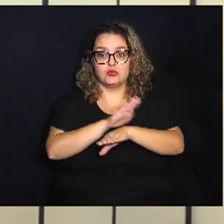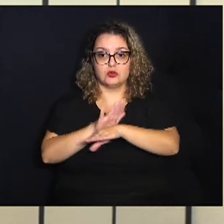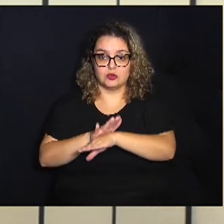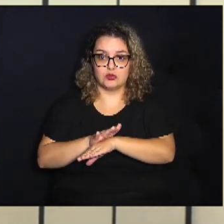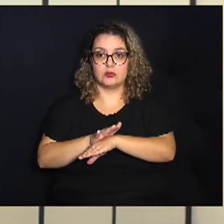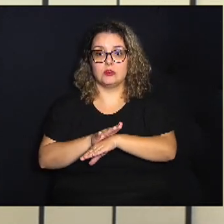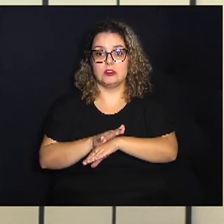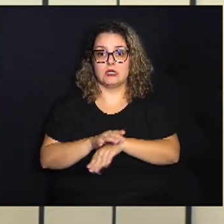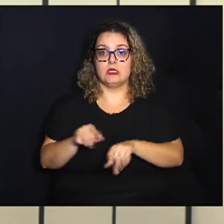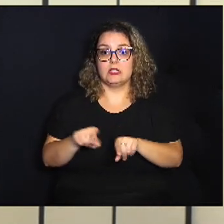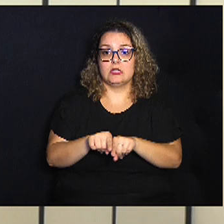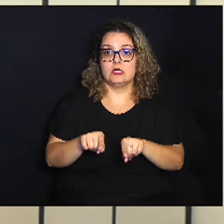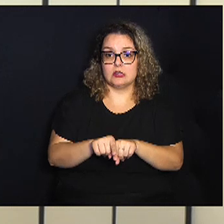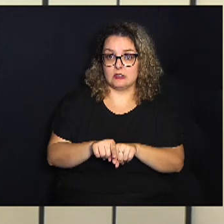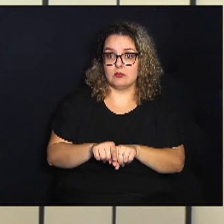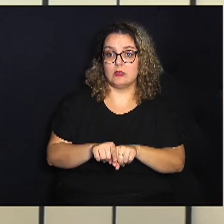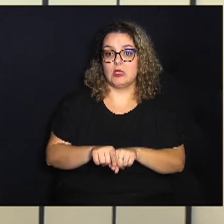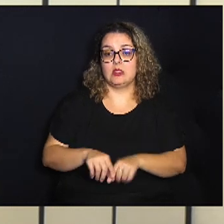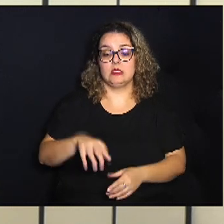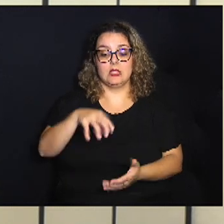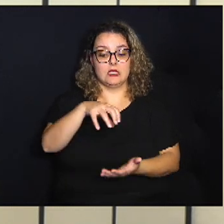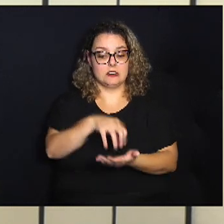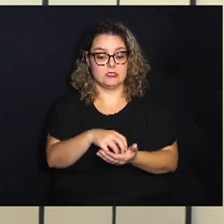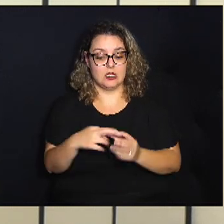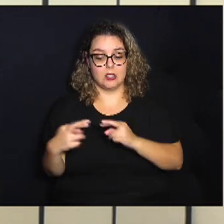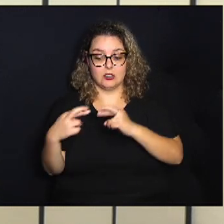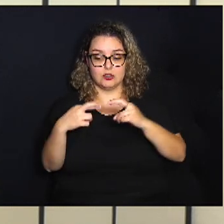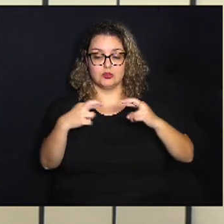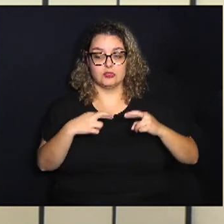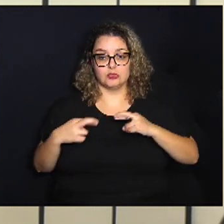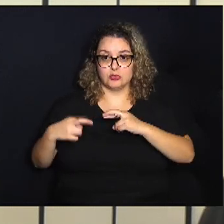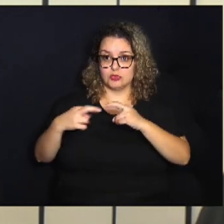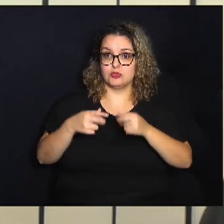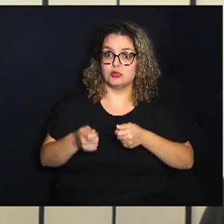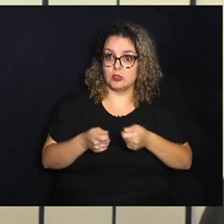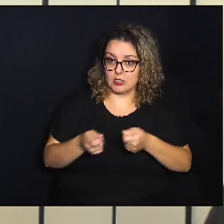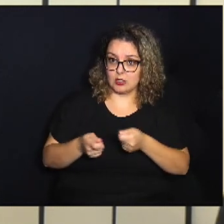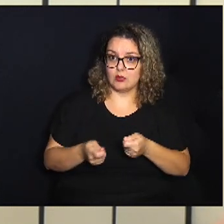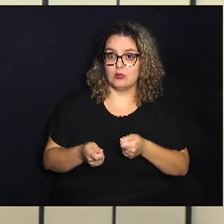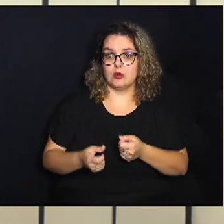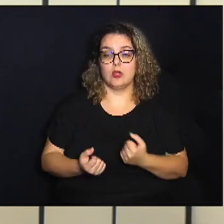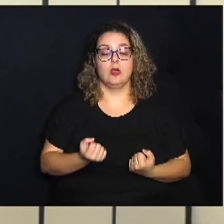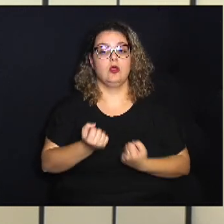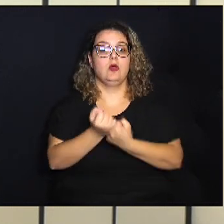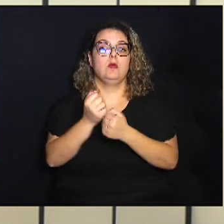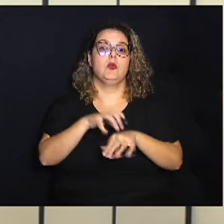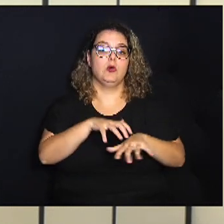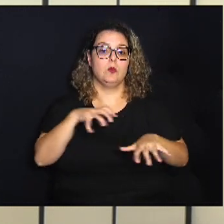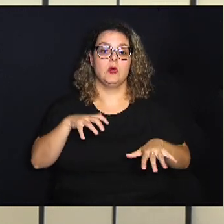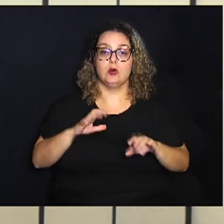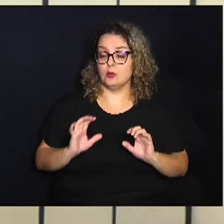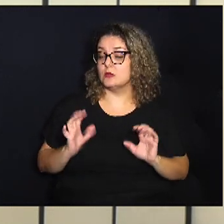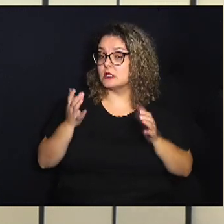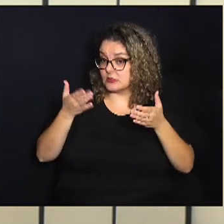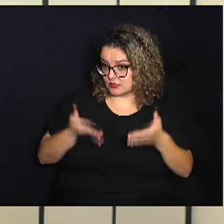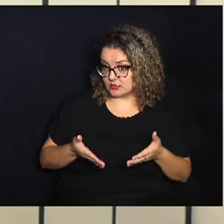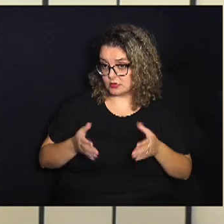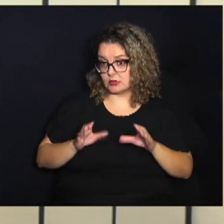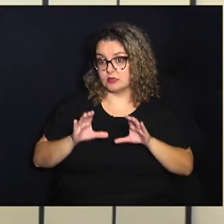operacional, além dos operadores da Central de Monitoramento de Operações, que prestarão apoio remoto ao evento, e